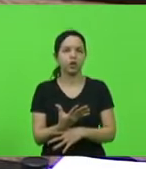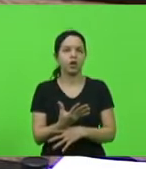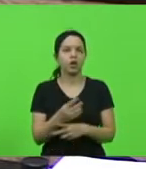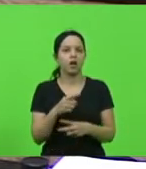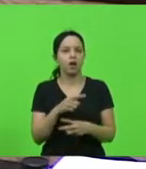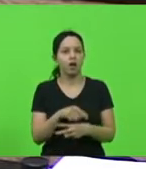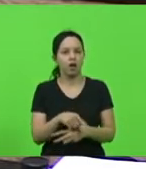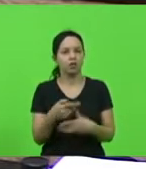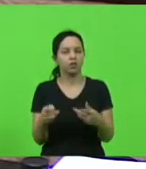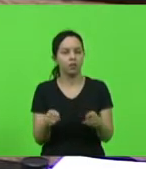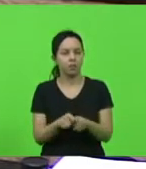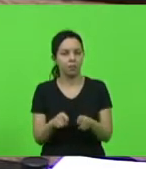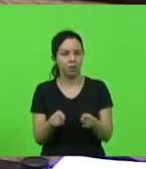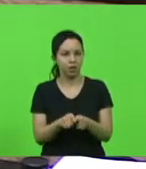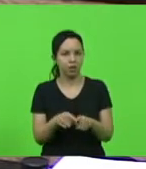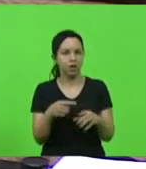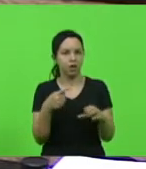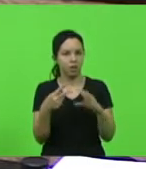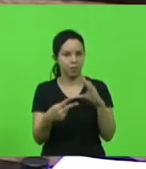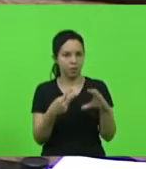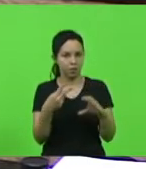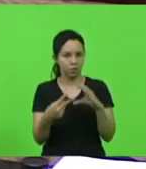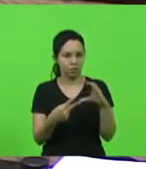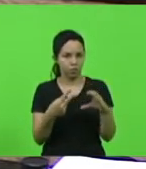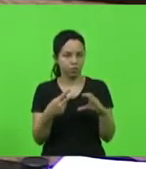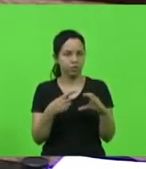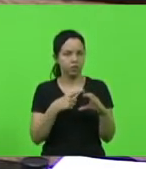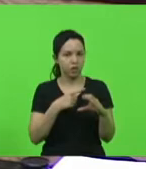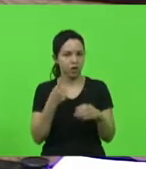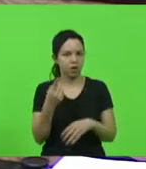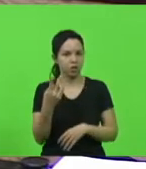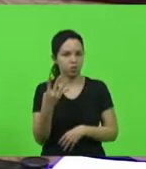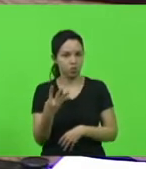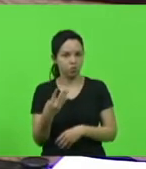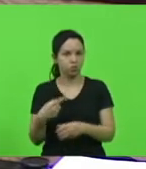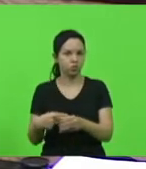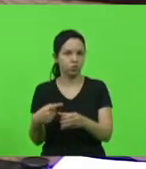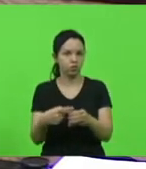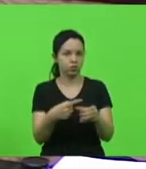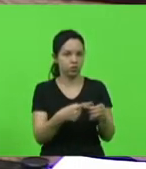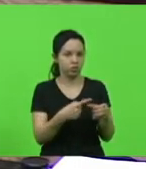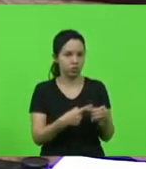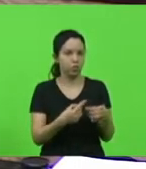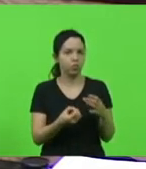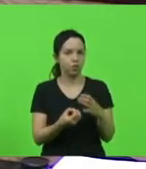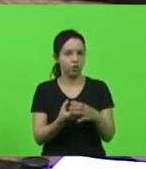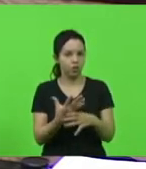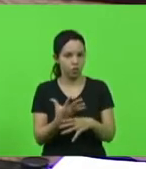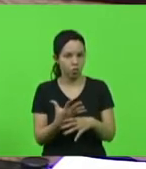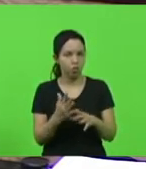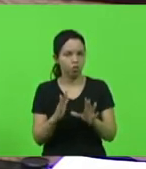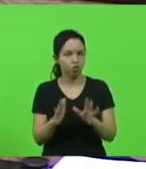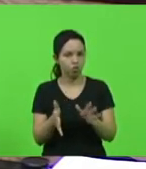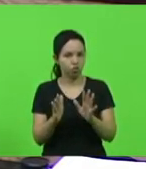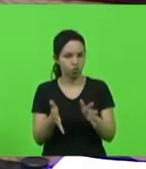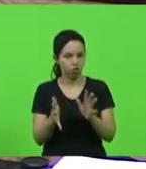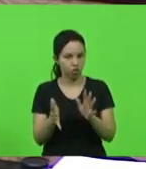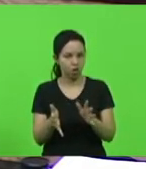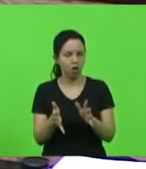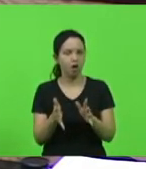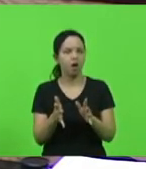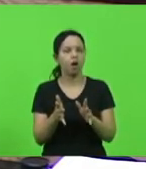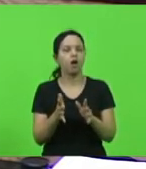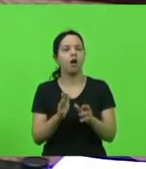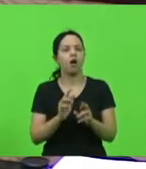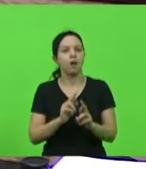municipais aqui em Santa Catarina, nós temos 14 municípios que estruturaram a unidade. Isso mostra que ainda temos muito para avançar